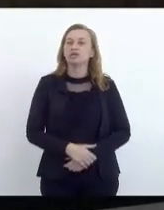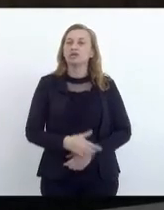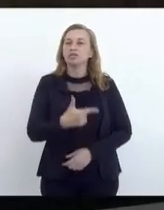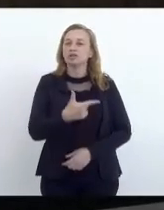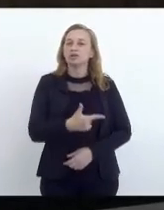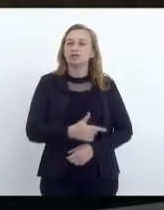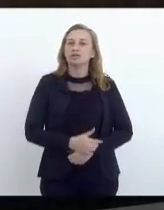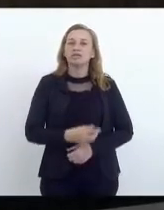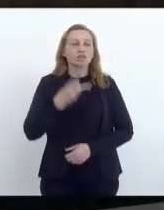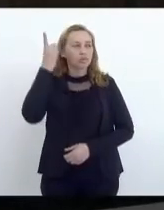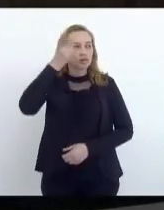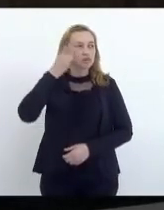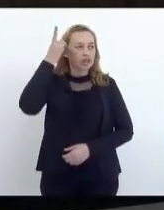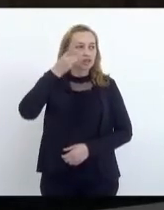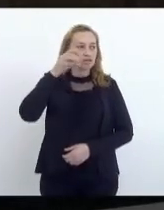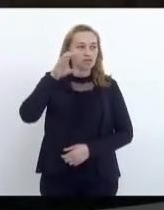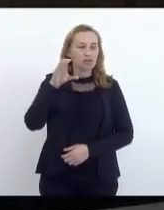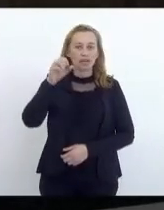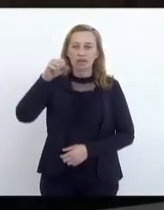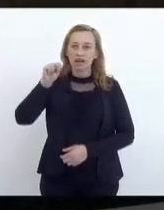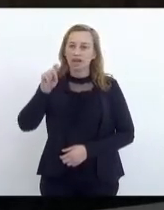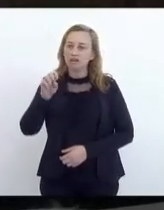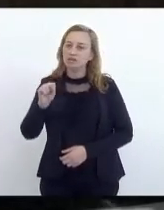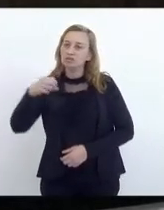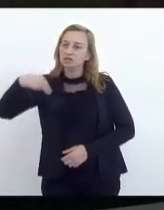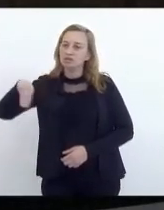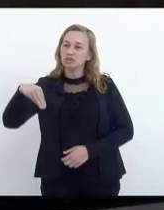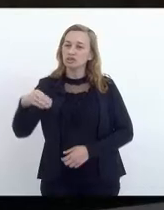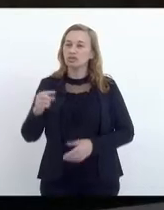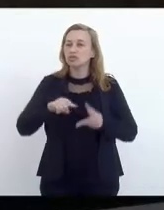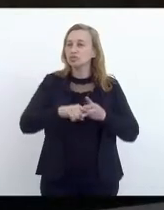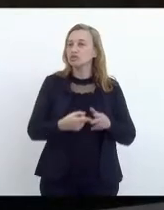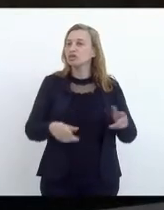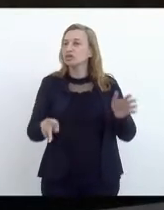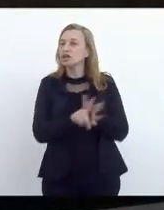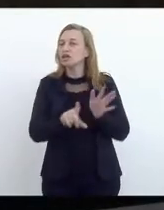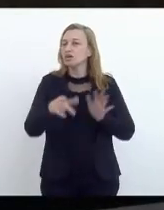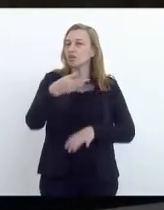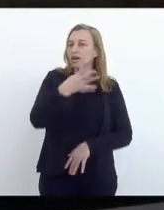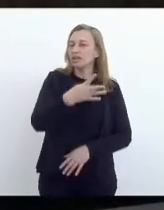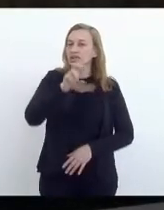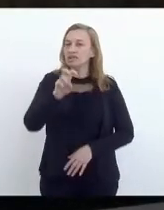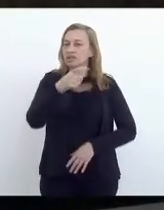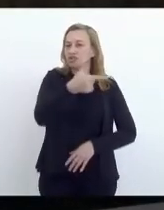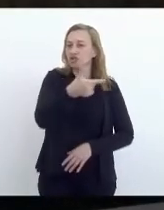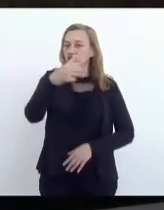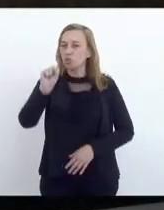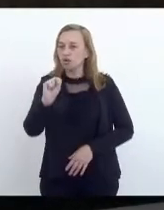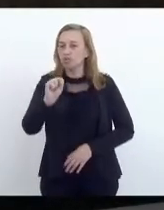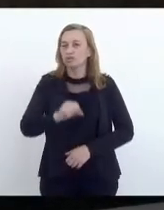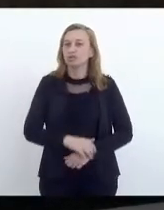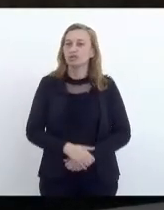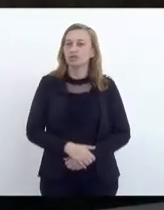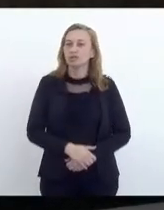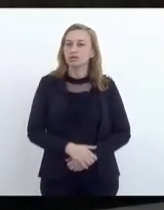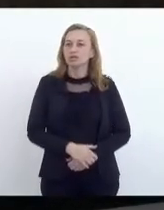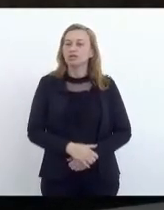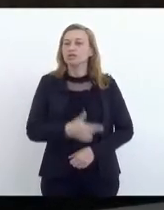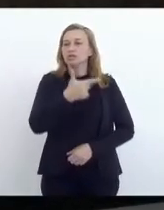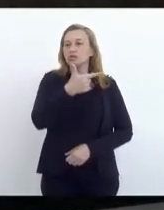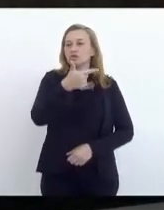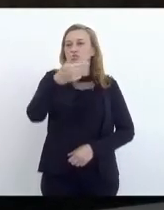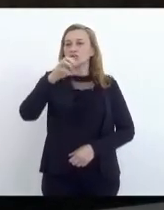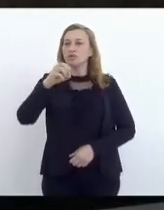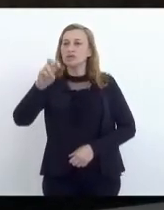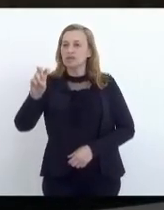de autoria do deputado Carlos Mink, altera dispositivo da lei 4528, de